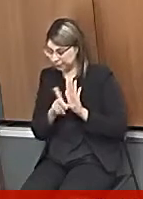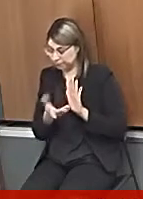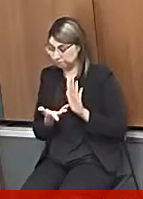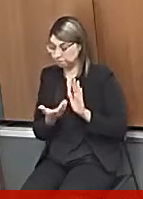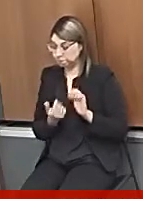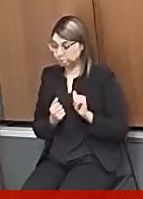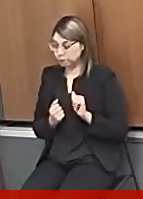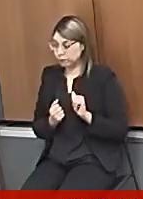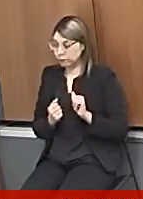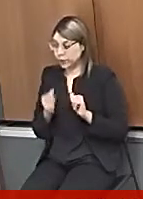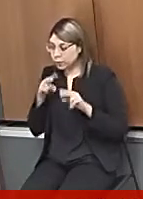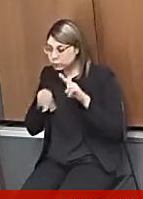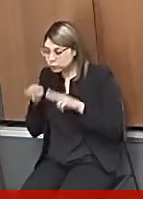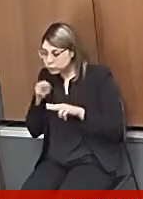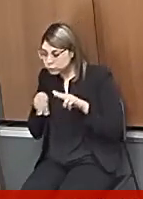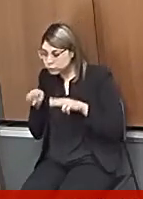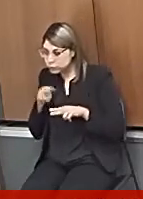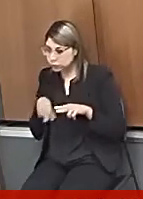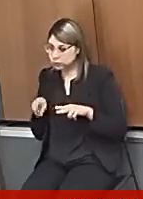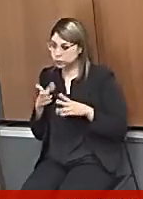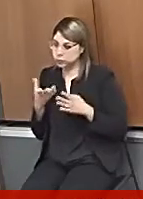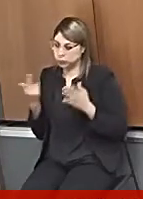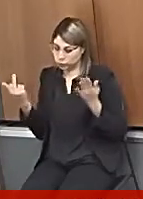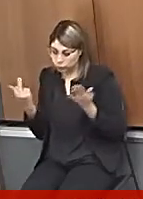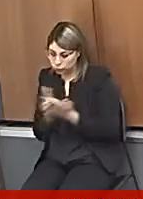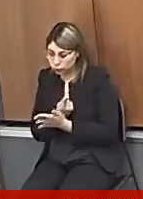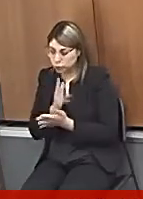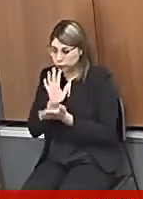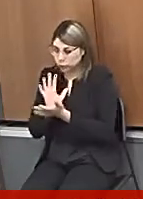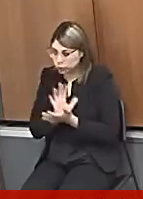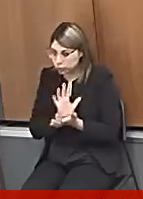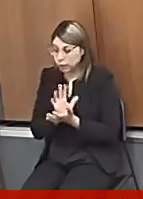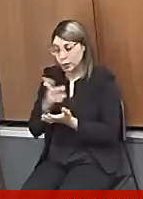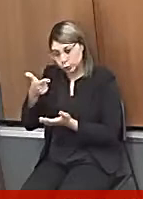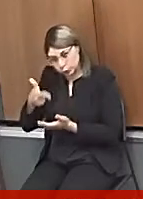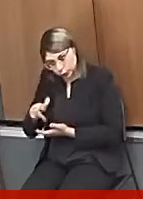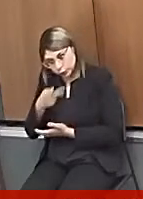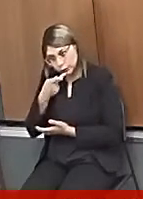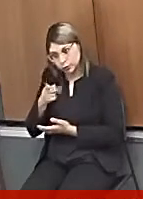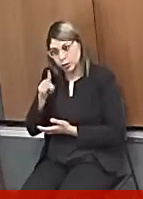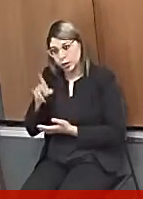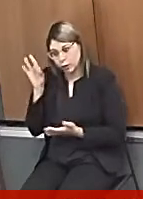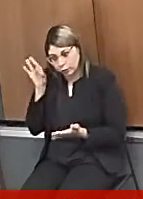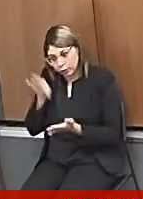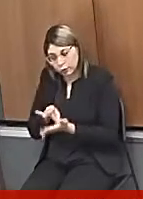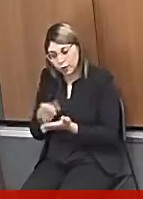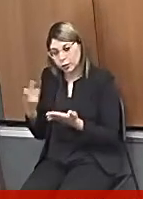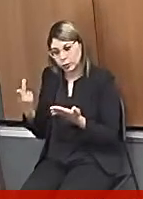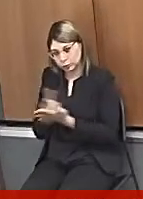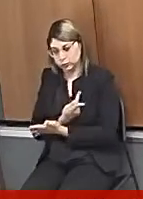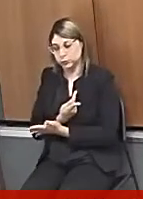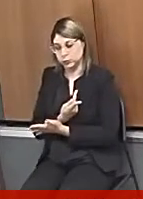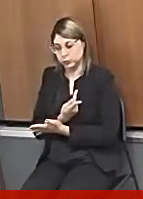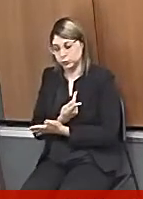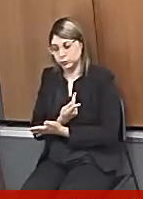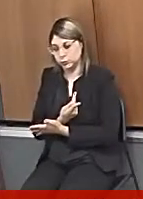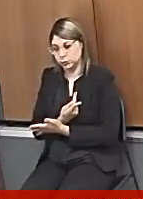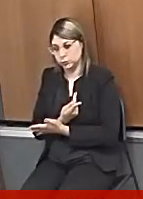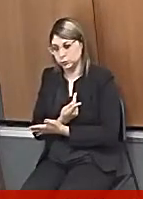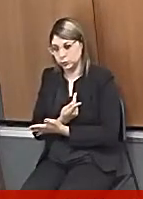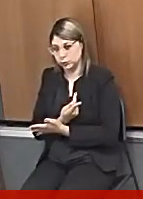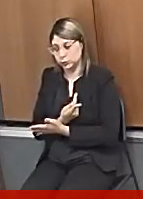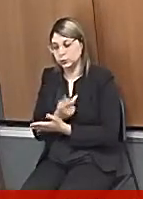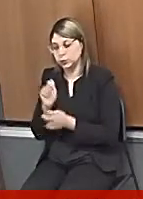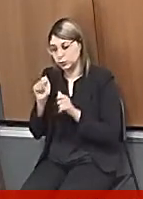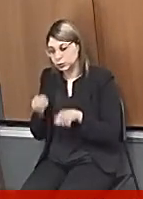apuração não é dar nas circunstâncias e aí de novo outra lenda dos fatos das circunstâncias fáticas que vão é